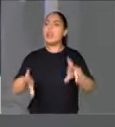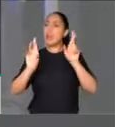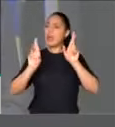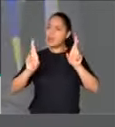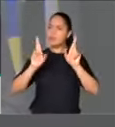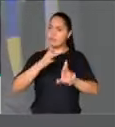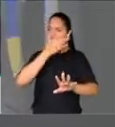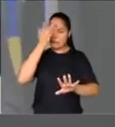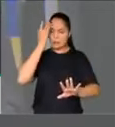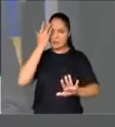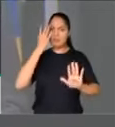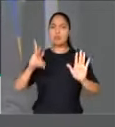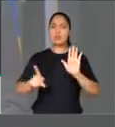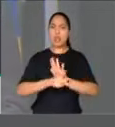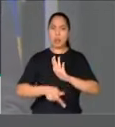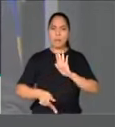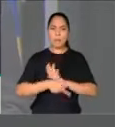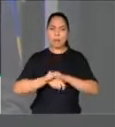que nos perseguem,